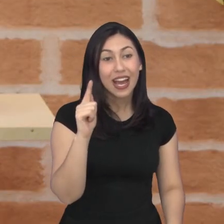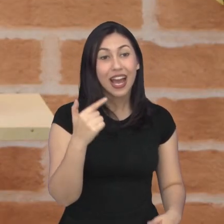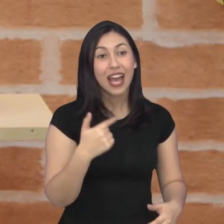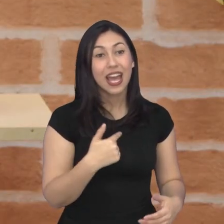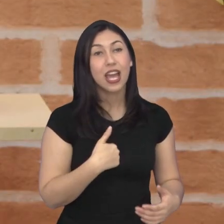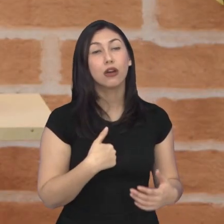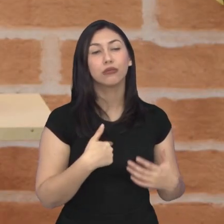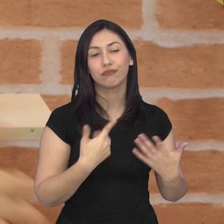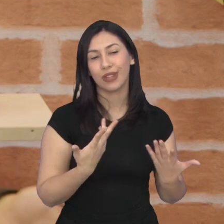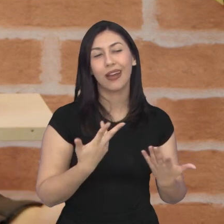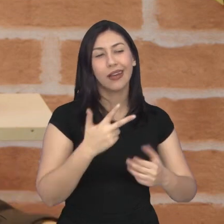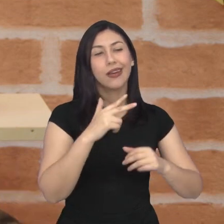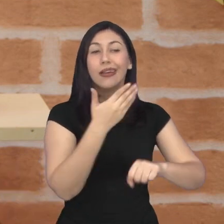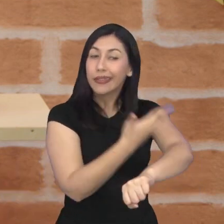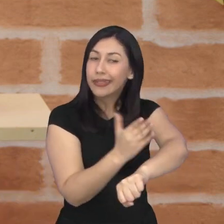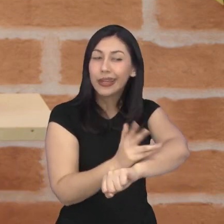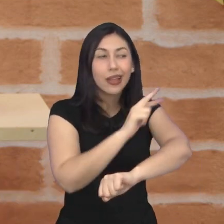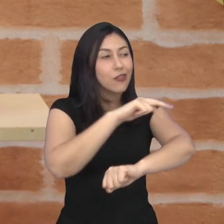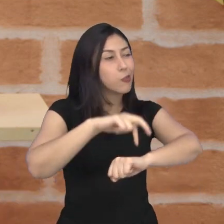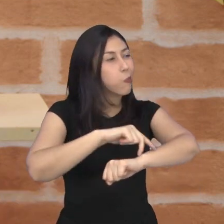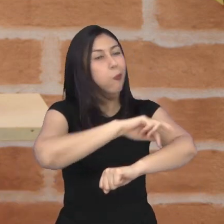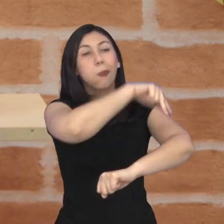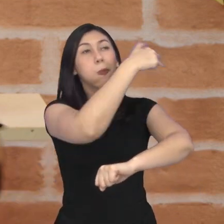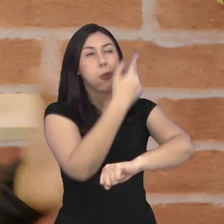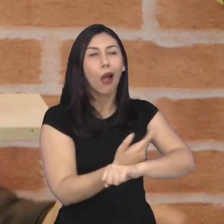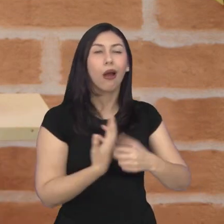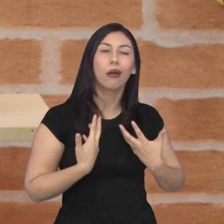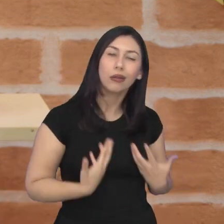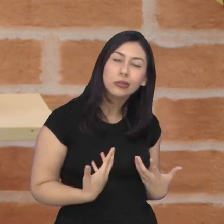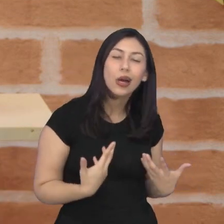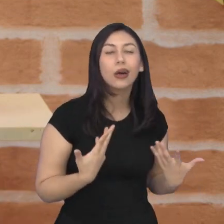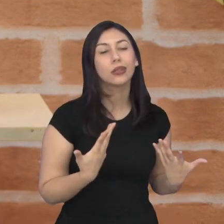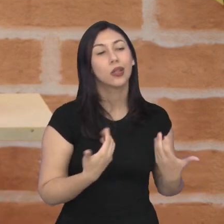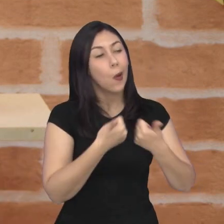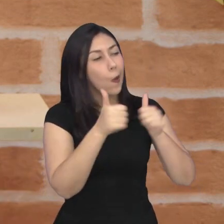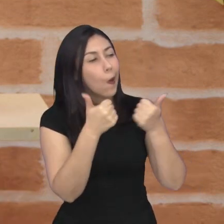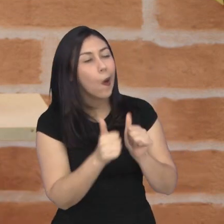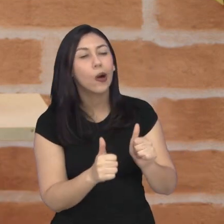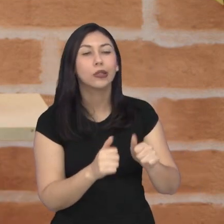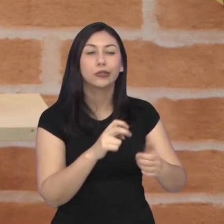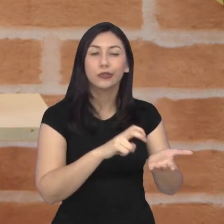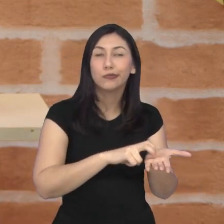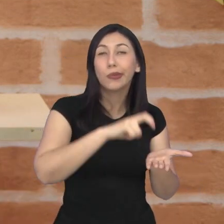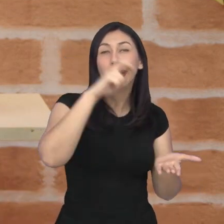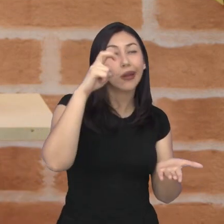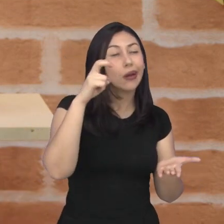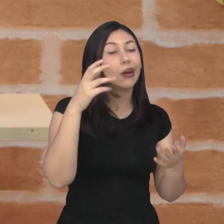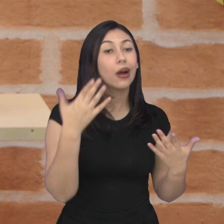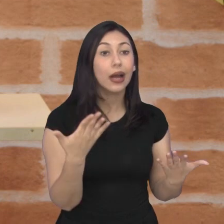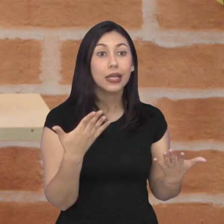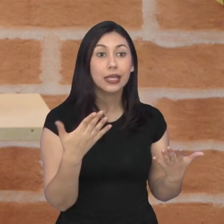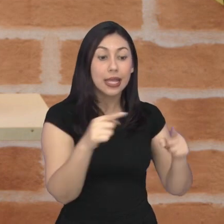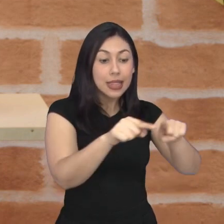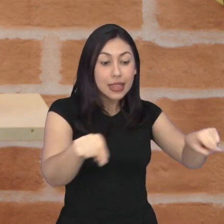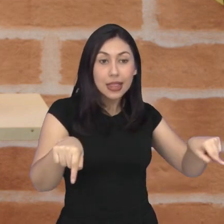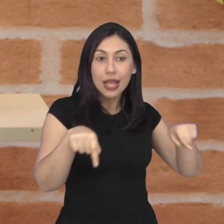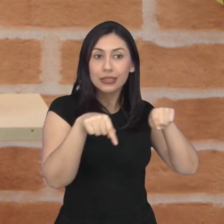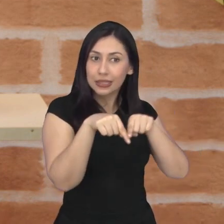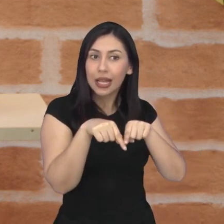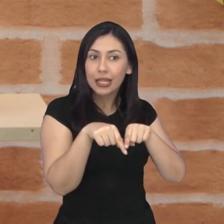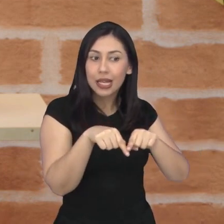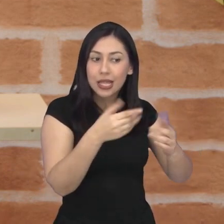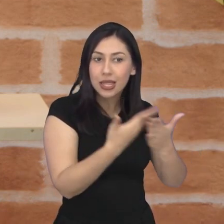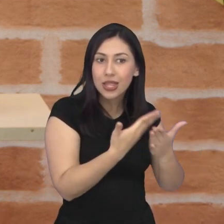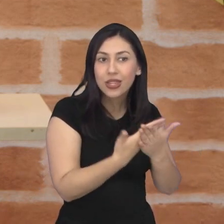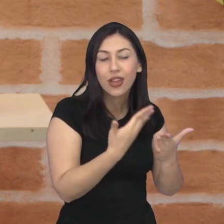olímpica, eu ficava muito cansado, chegava 11 horas da noite em casa, pegava ônibus para ir ver e tal. E aí na sala de aula, entrava 7 horas da